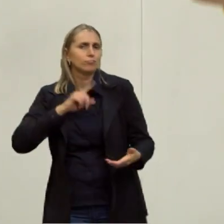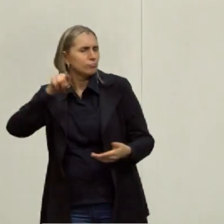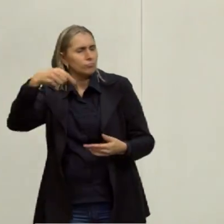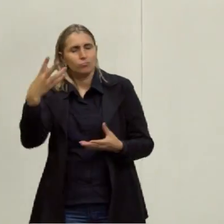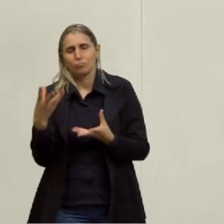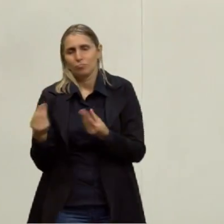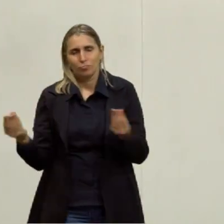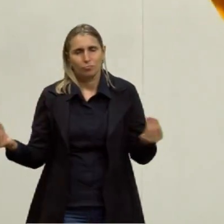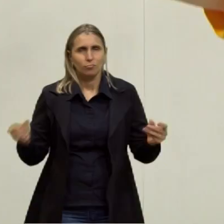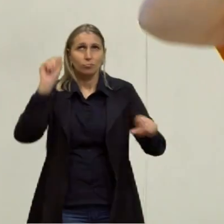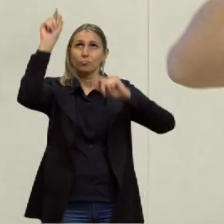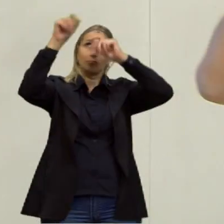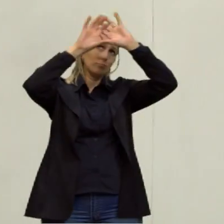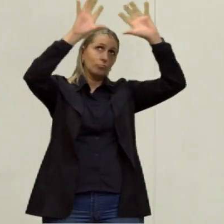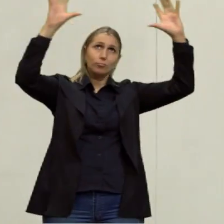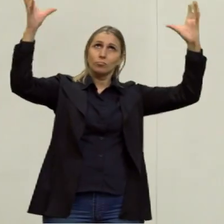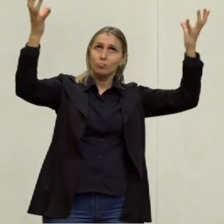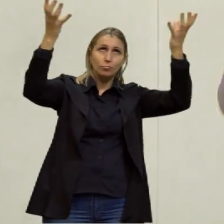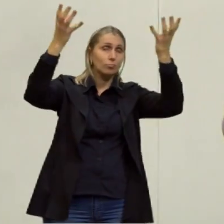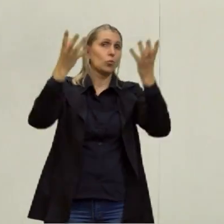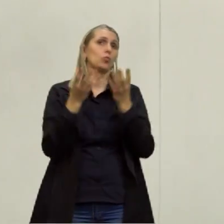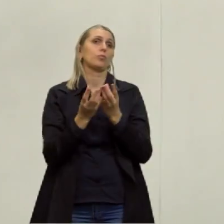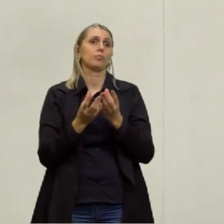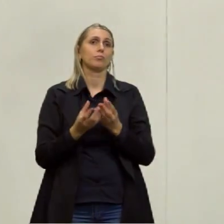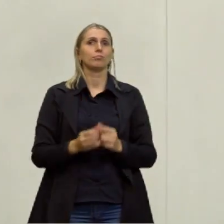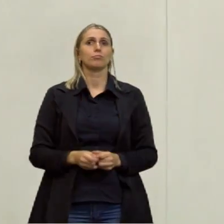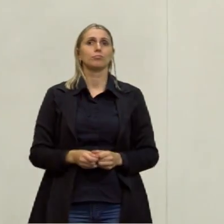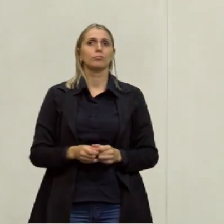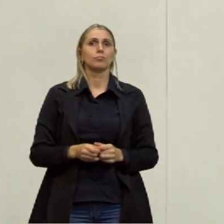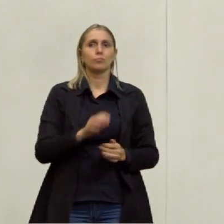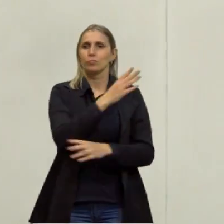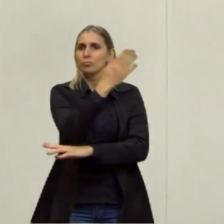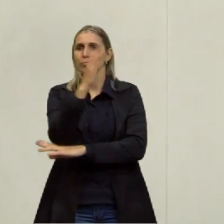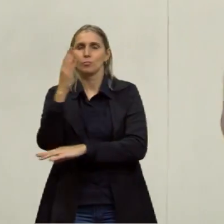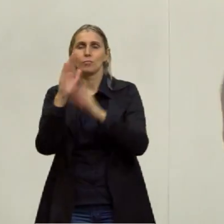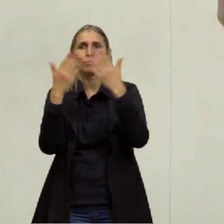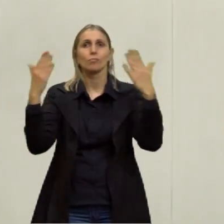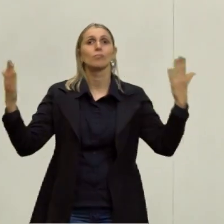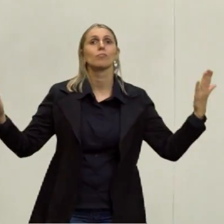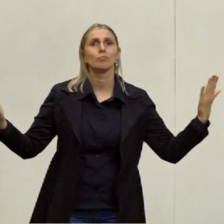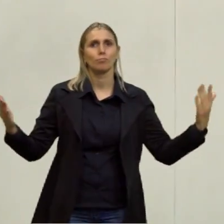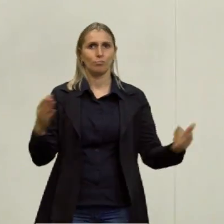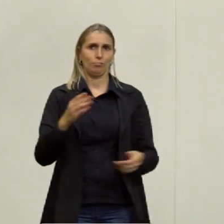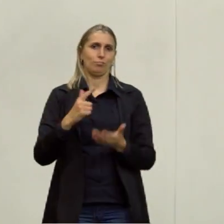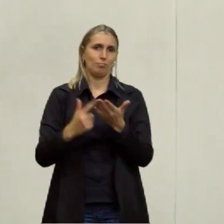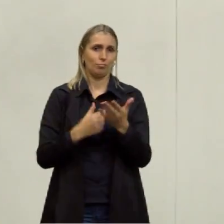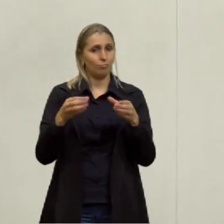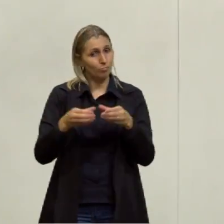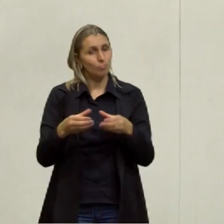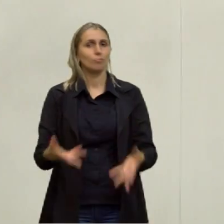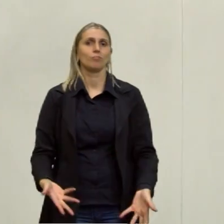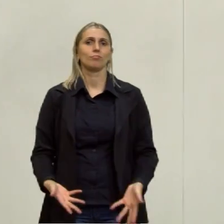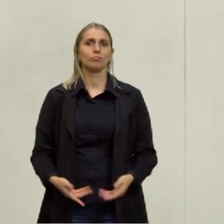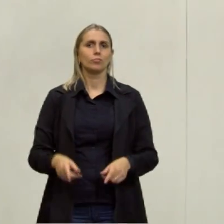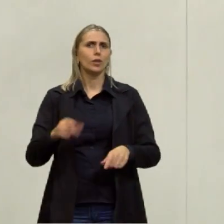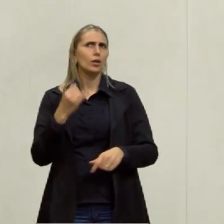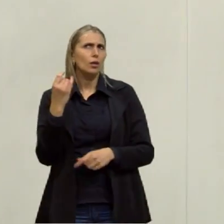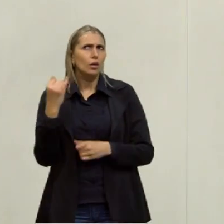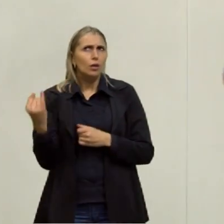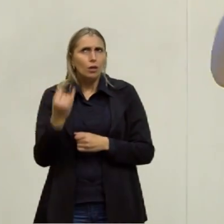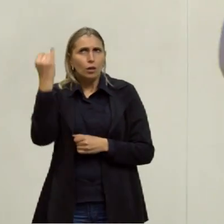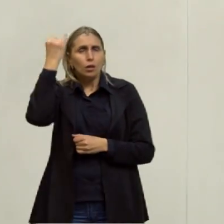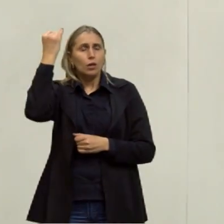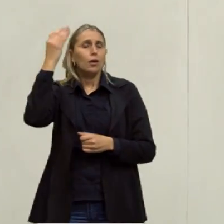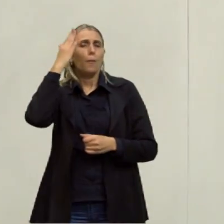tem outros tantos constelações que indicam um conjunto de estrelas biblioteca um conjunto de livros o que é importante saber